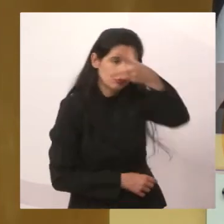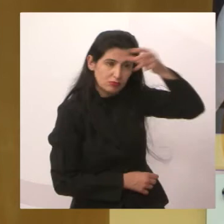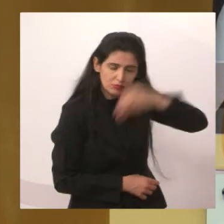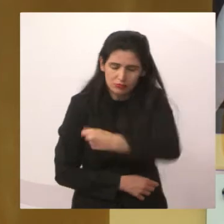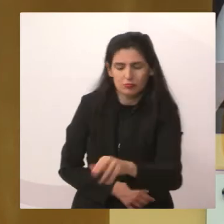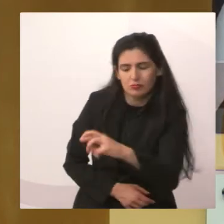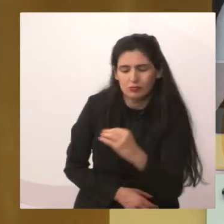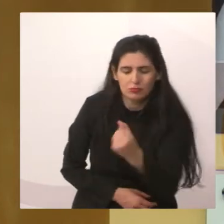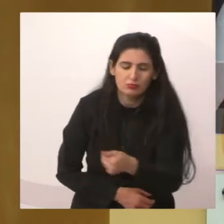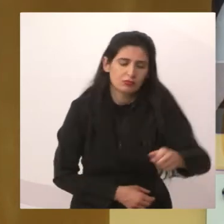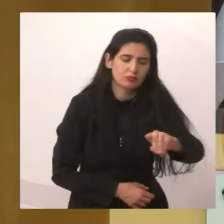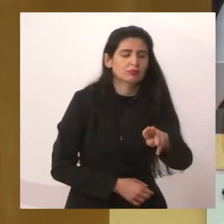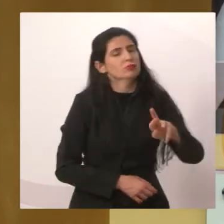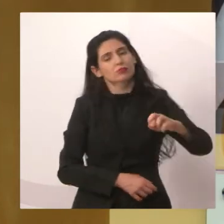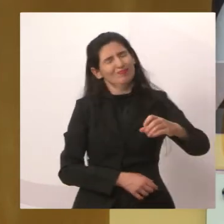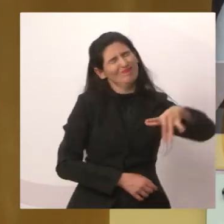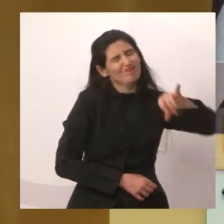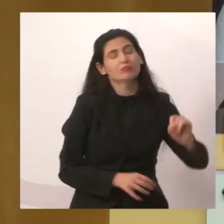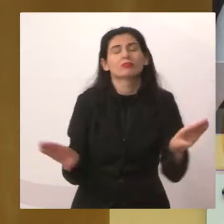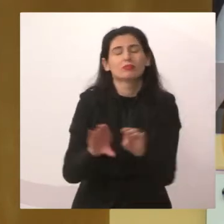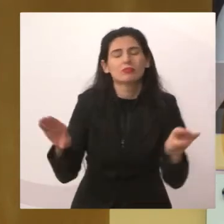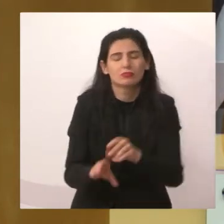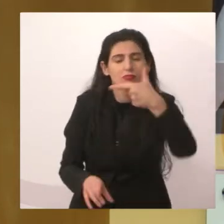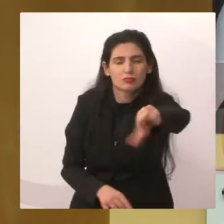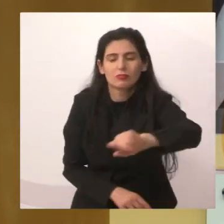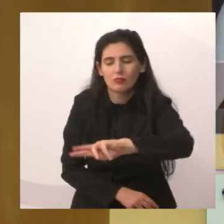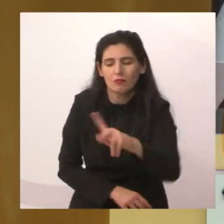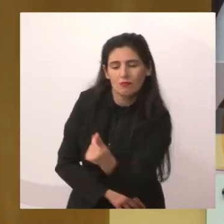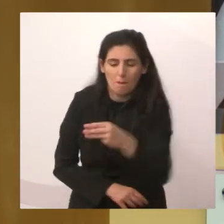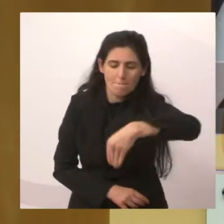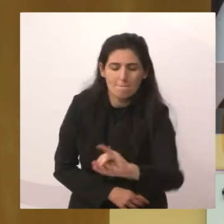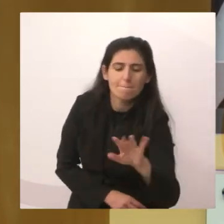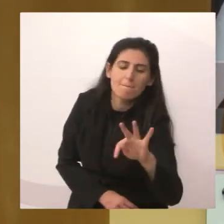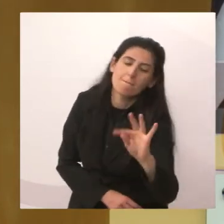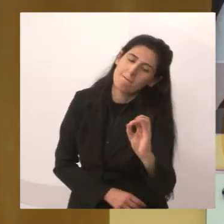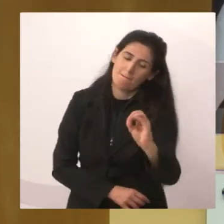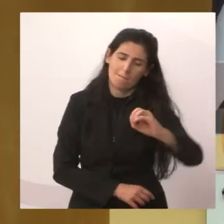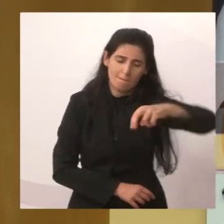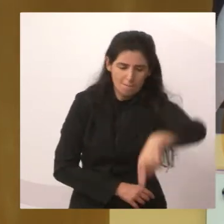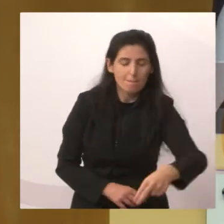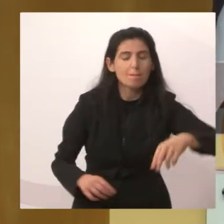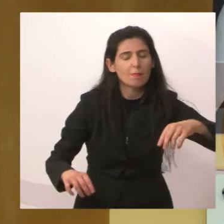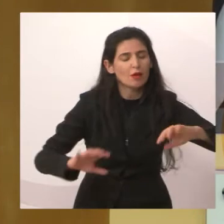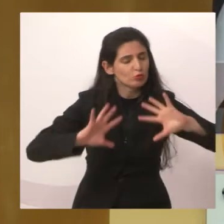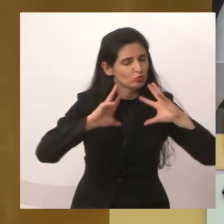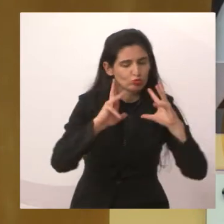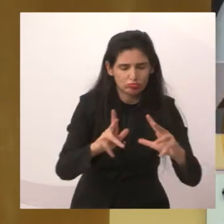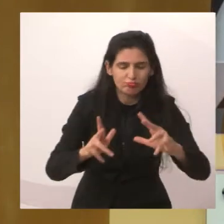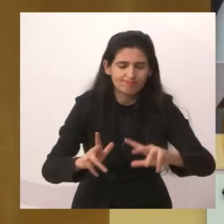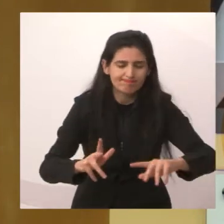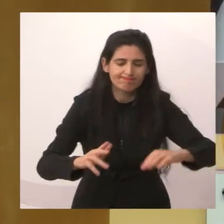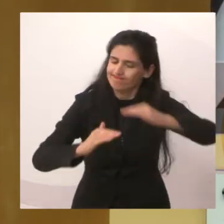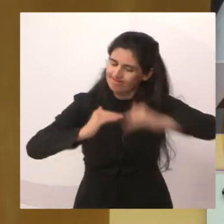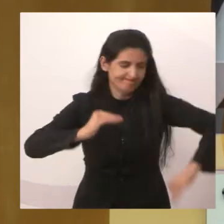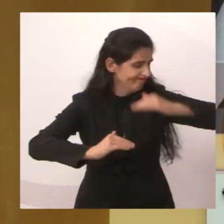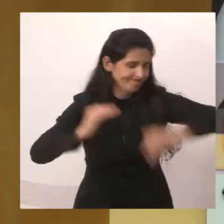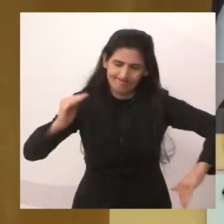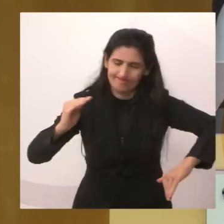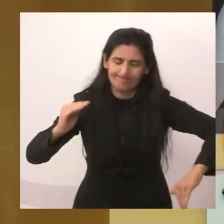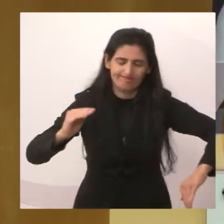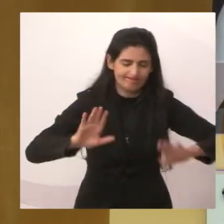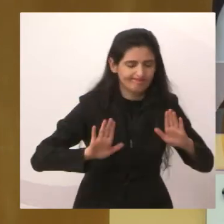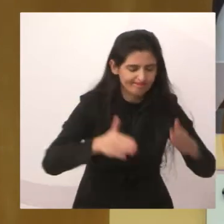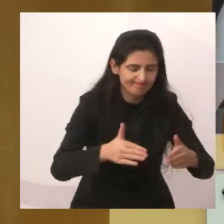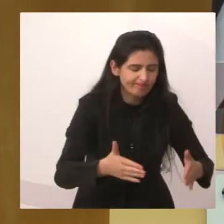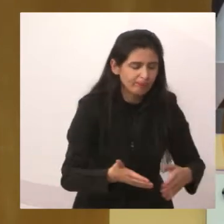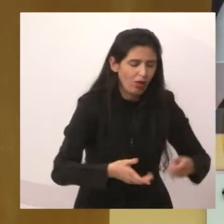de Souza e Hamilton Ribeiro Mota, todas rejeitadas pelo Tribunal de Contas, bem como